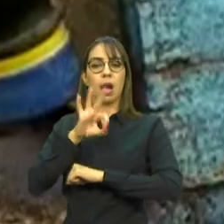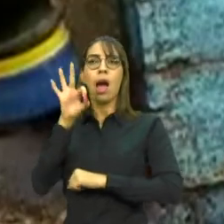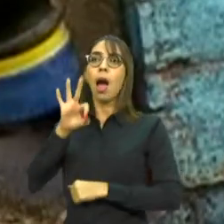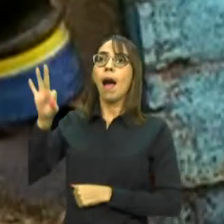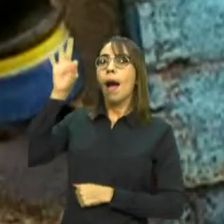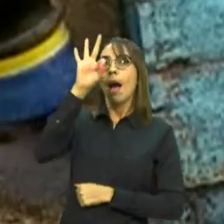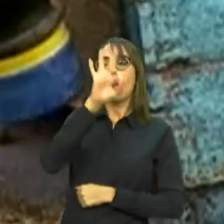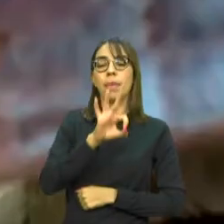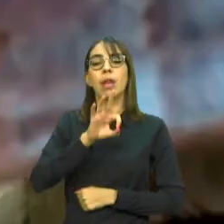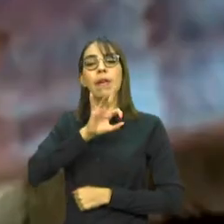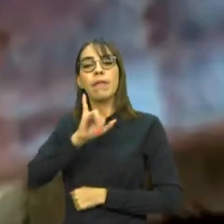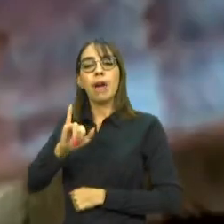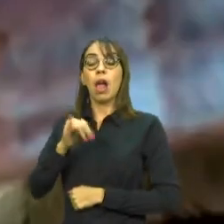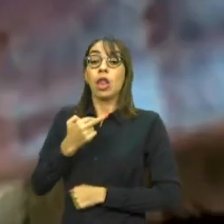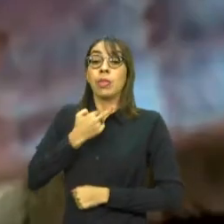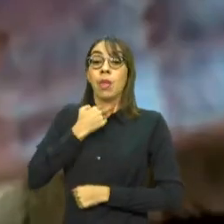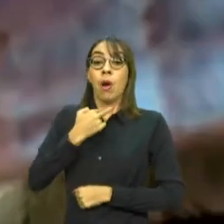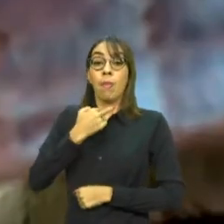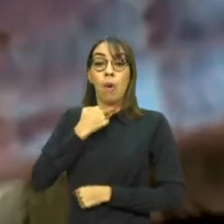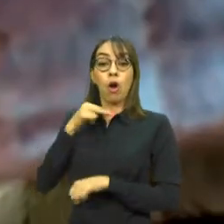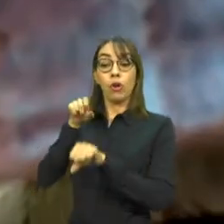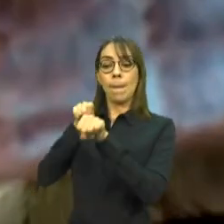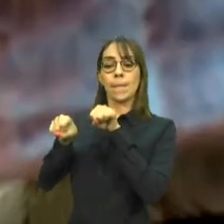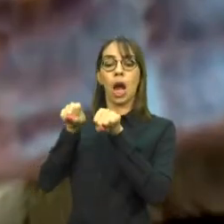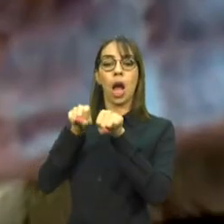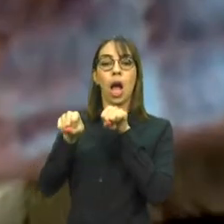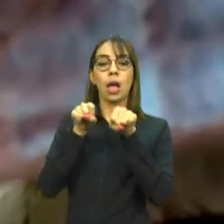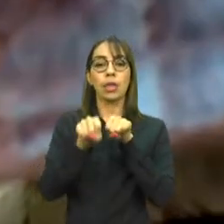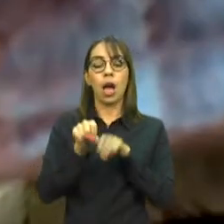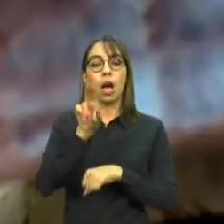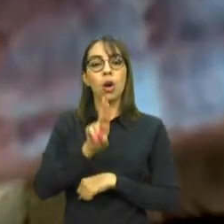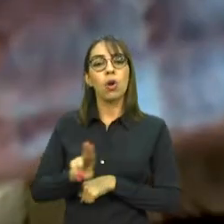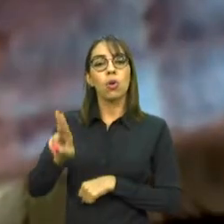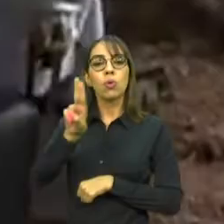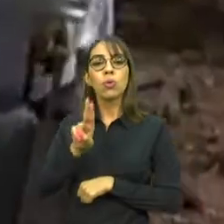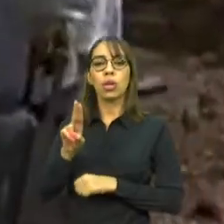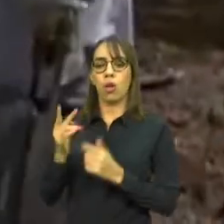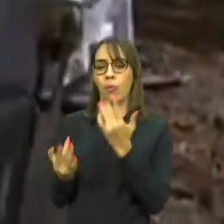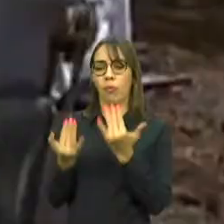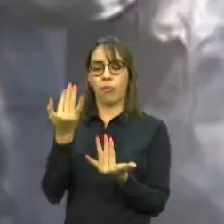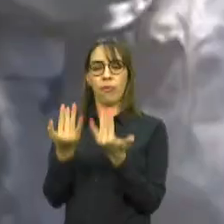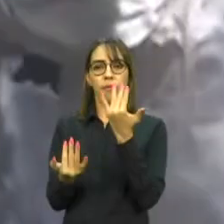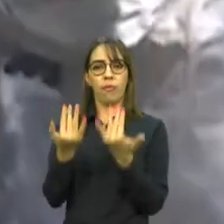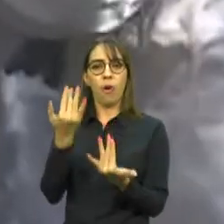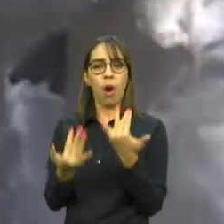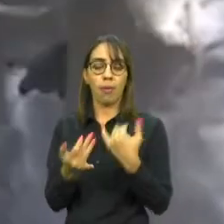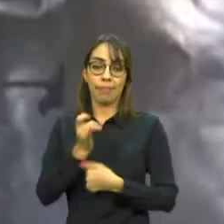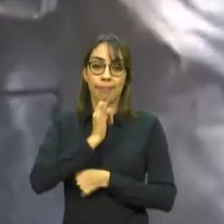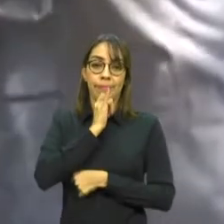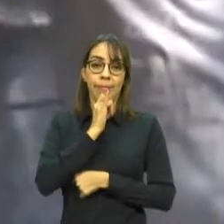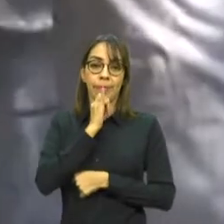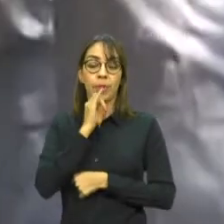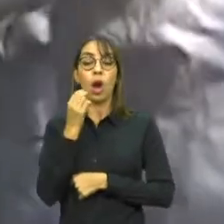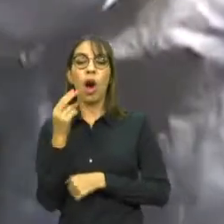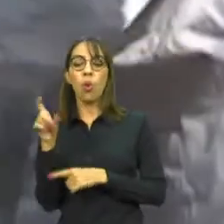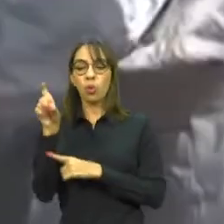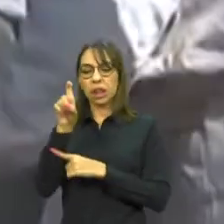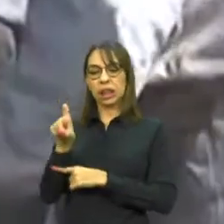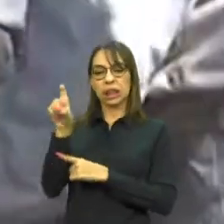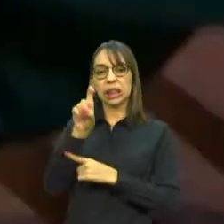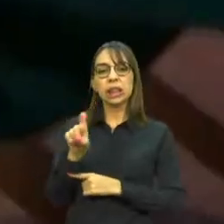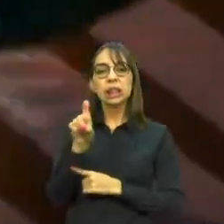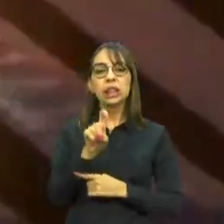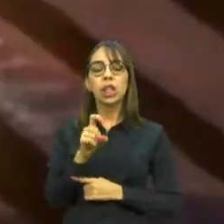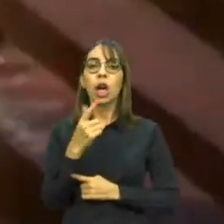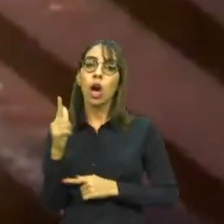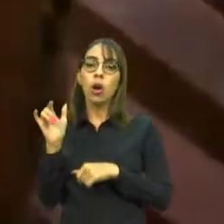o extermínio de colmeias utilizando métodos de incineração, aplicação de inseticidas ou outros meios